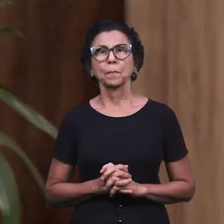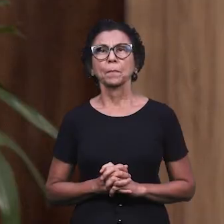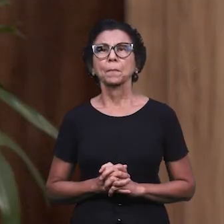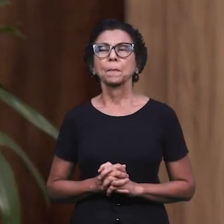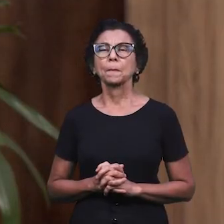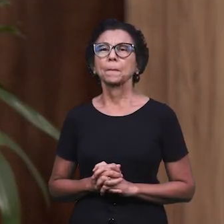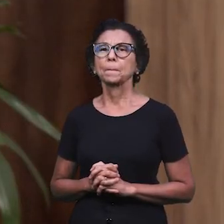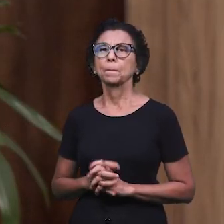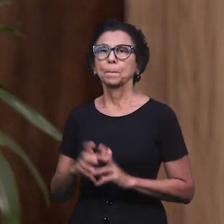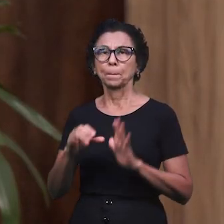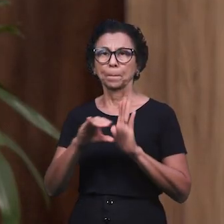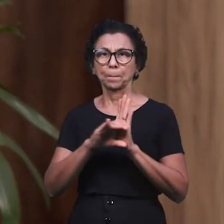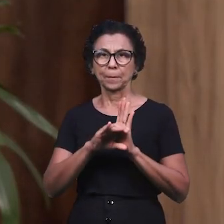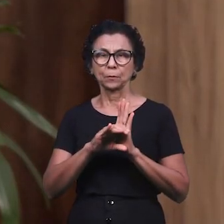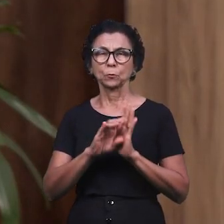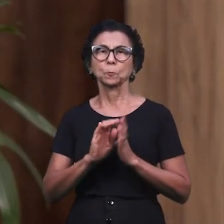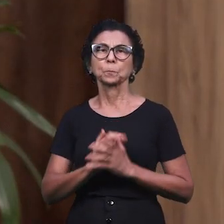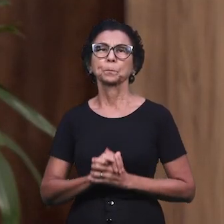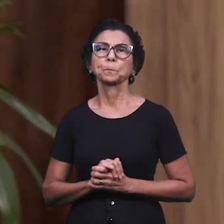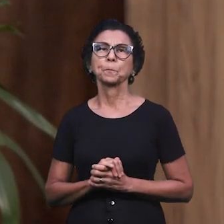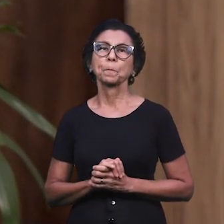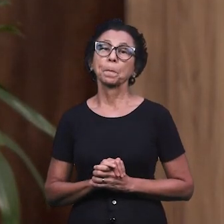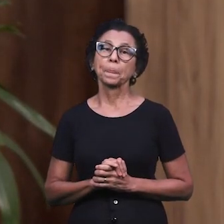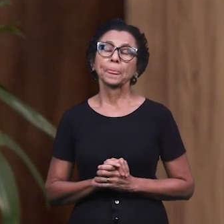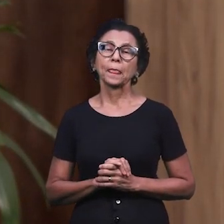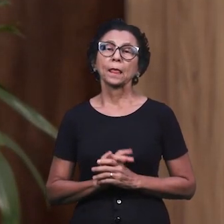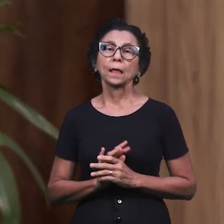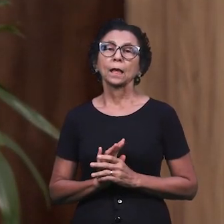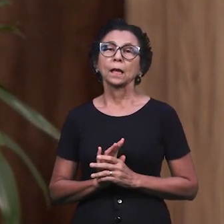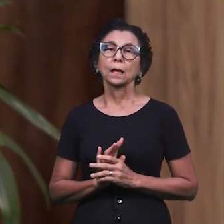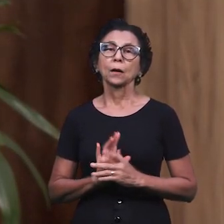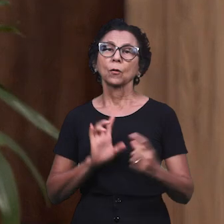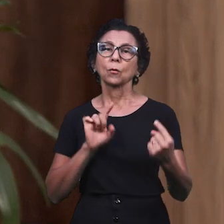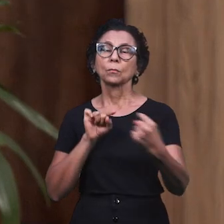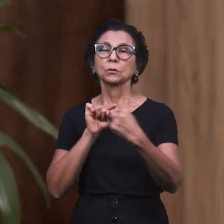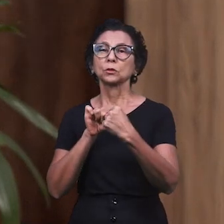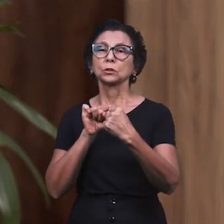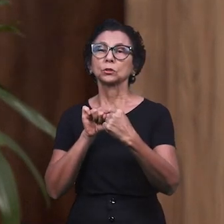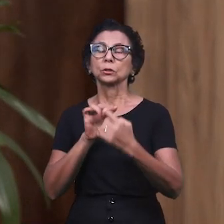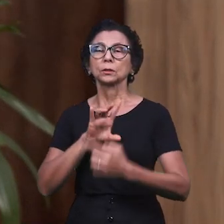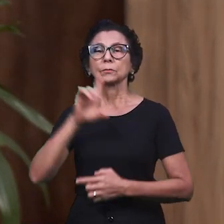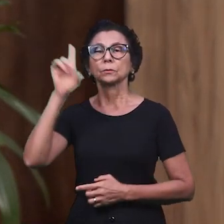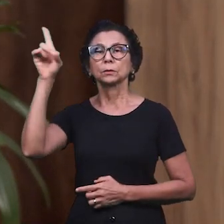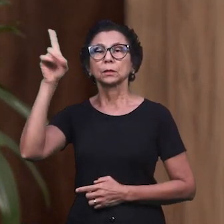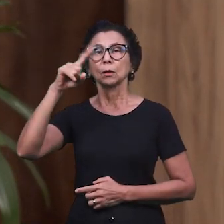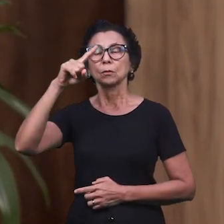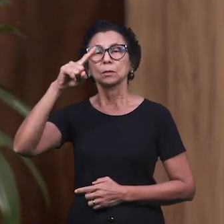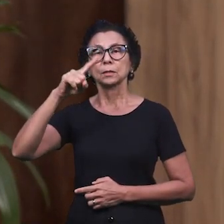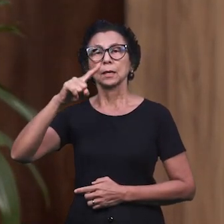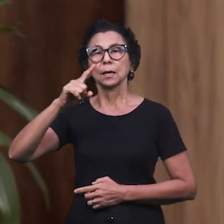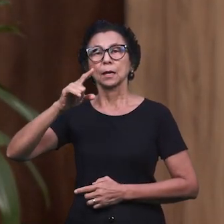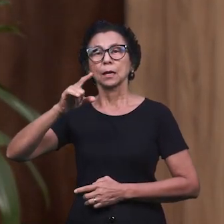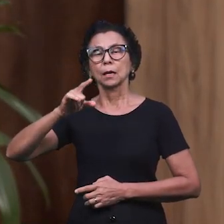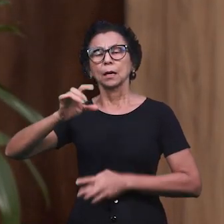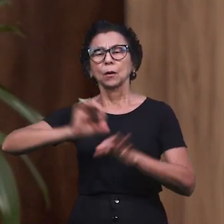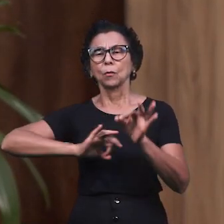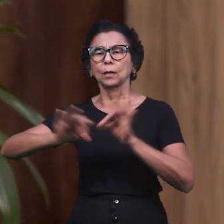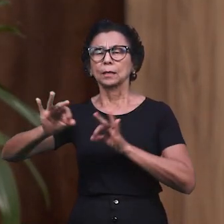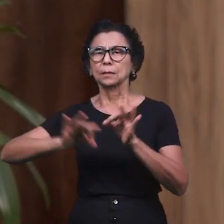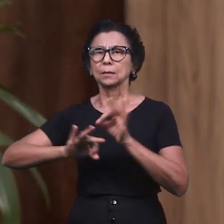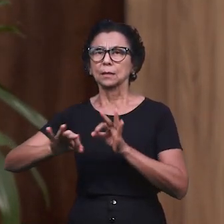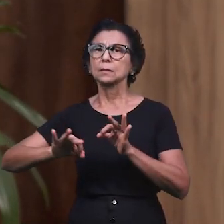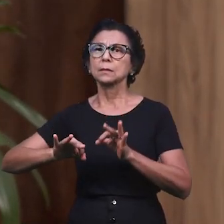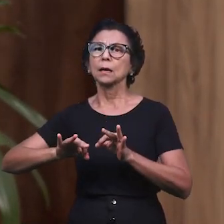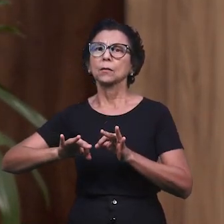capítulo com o objetivo de manter a ordem, a pureza e que